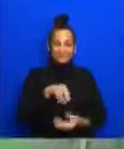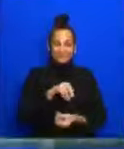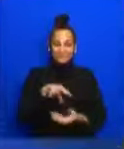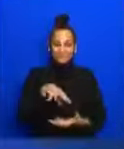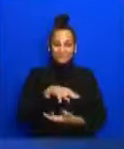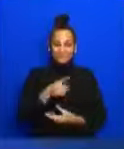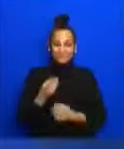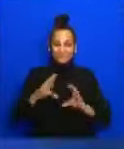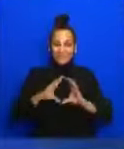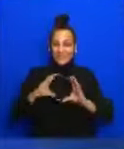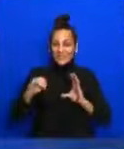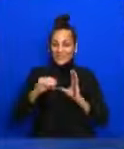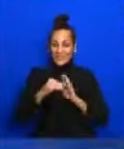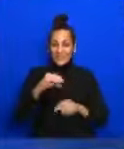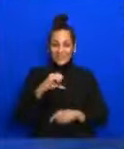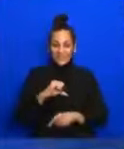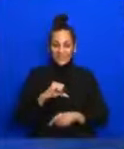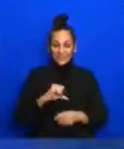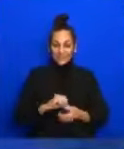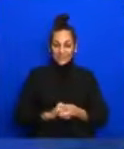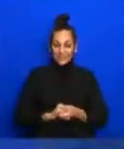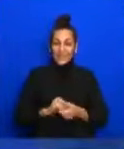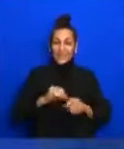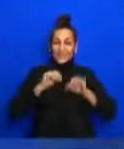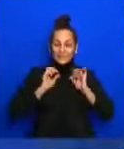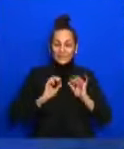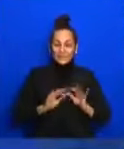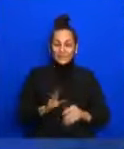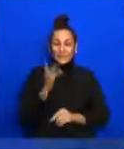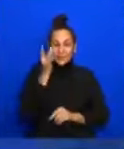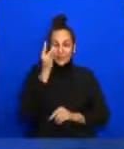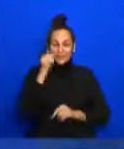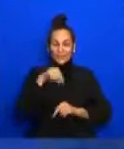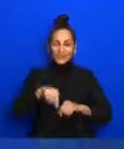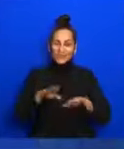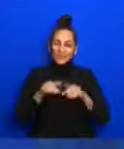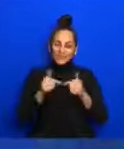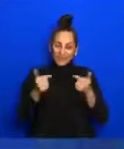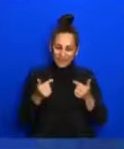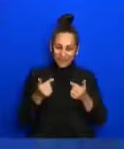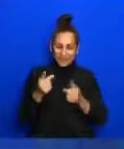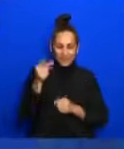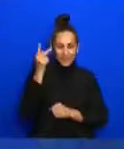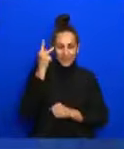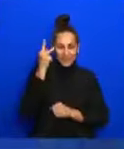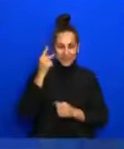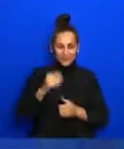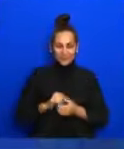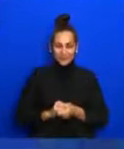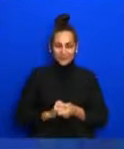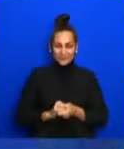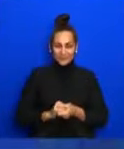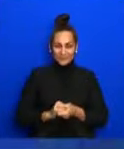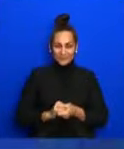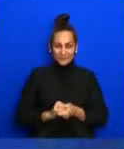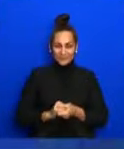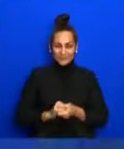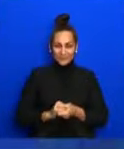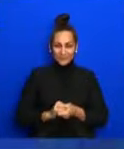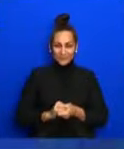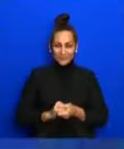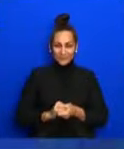recarregado, embaralhando 10 bolas numeradas de 0 a 9. A nossa transmissão ao vivo, direto do Espaço da Sorte em São Paulo.